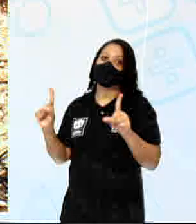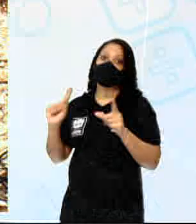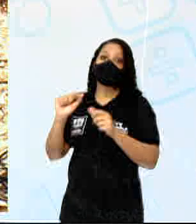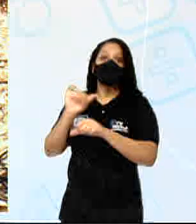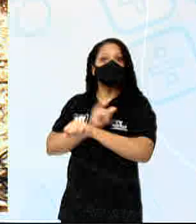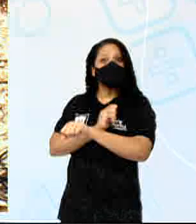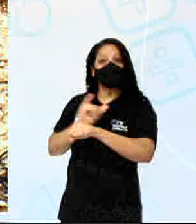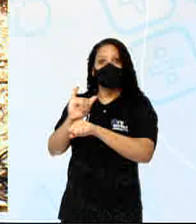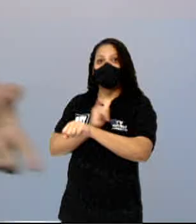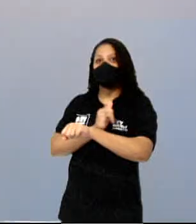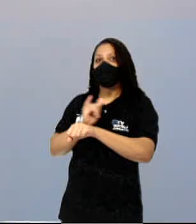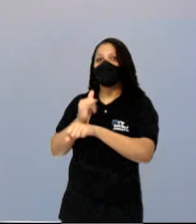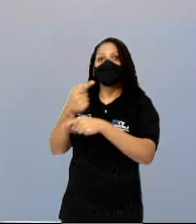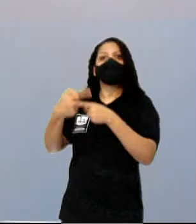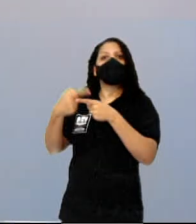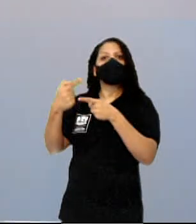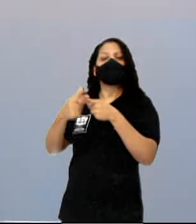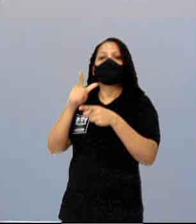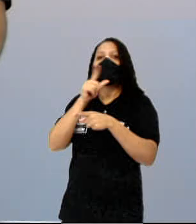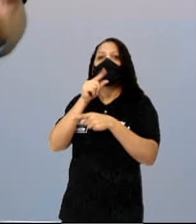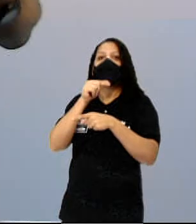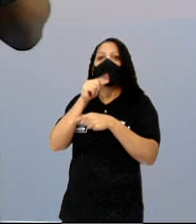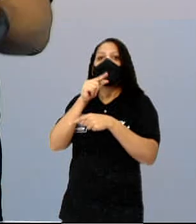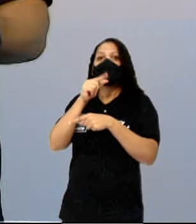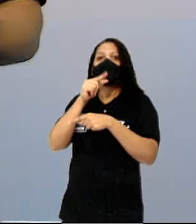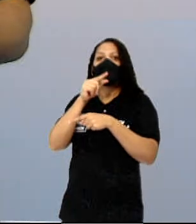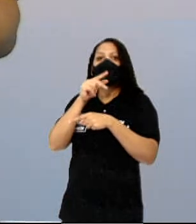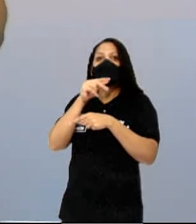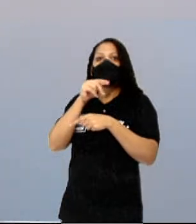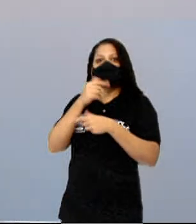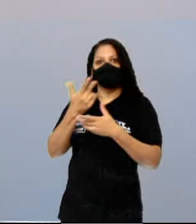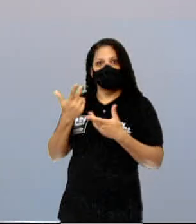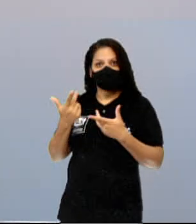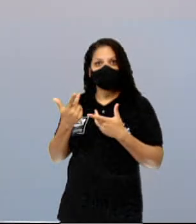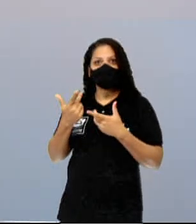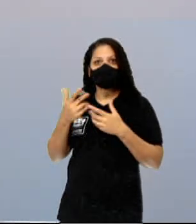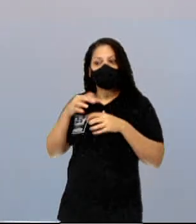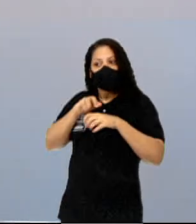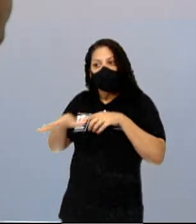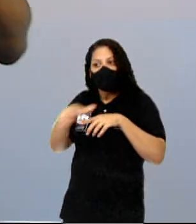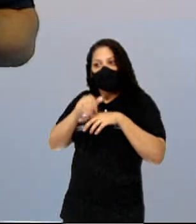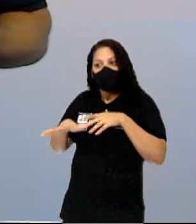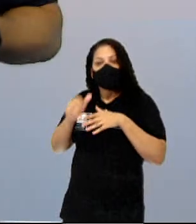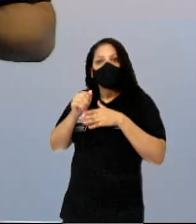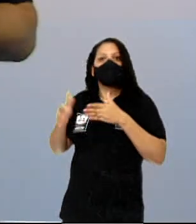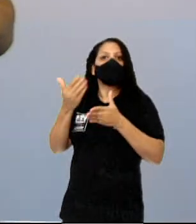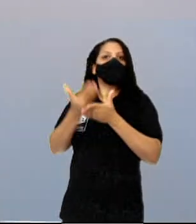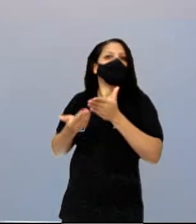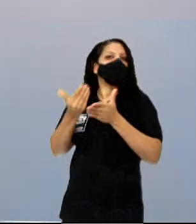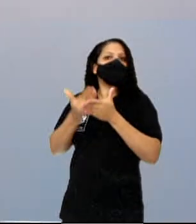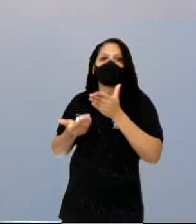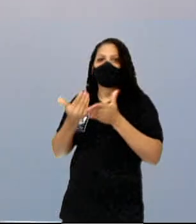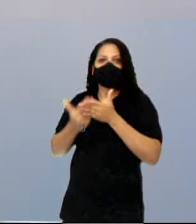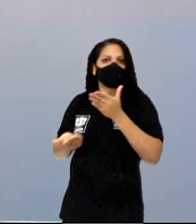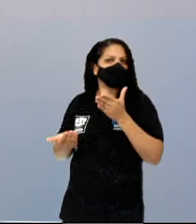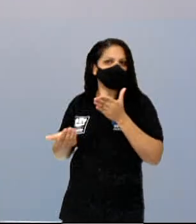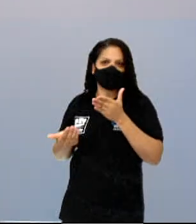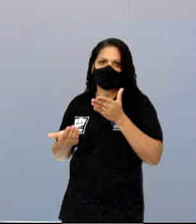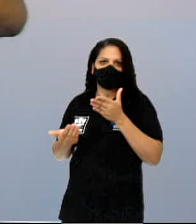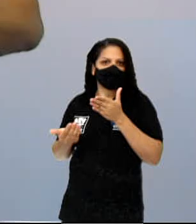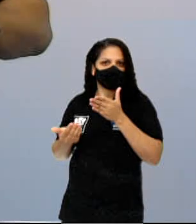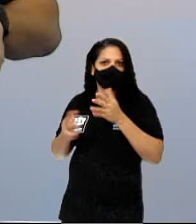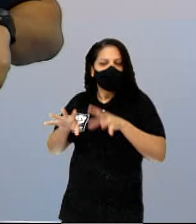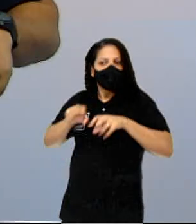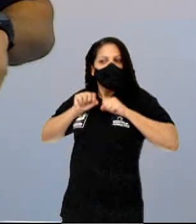gente. Pois é, as folhas, elas são muito importantes para as plantas, porque elas absorvem ali energia, mas